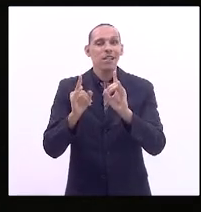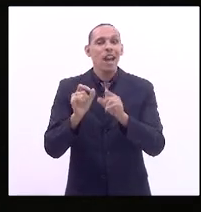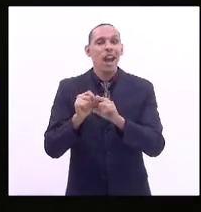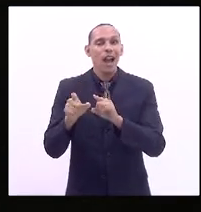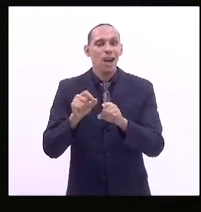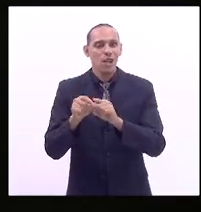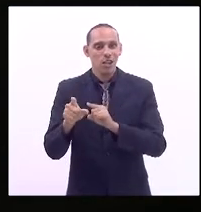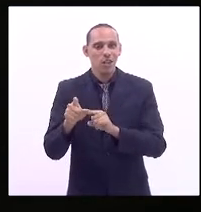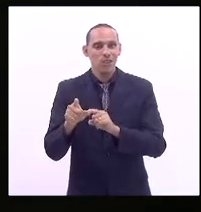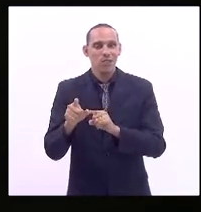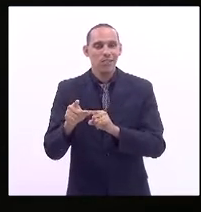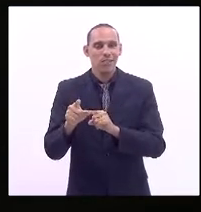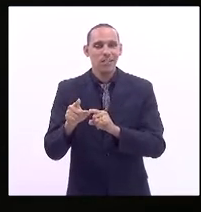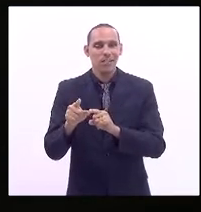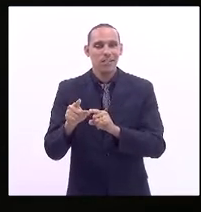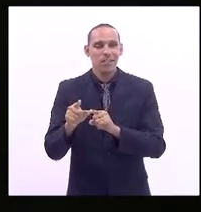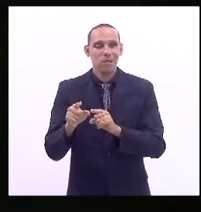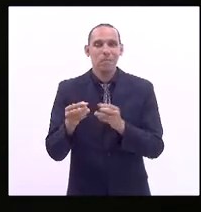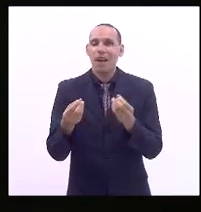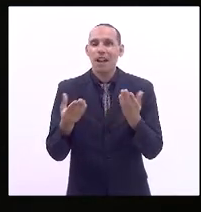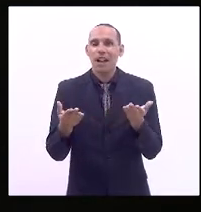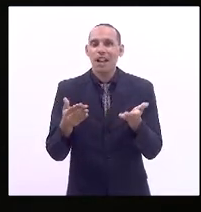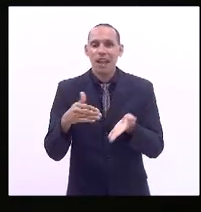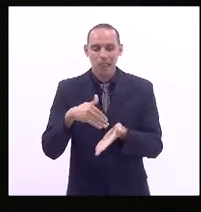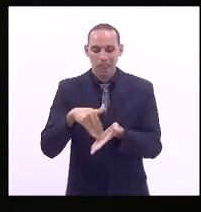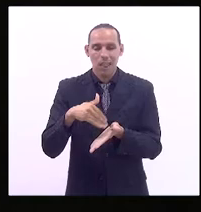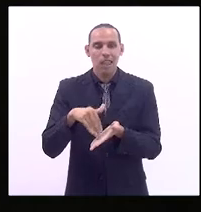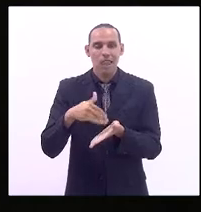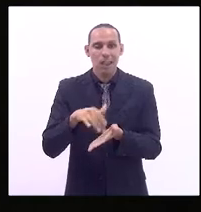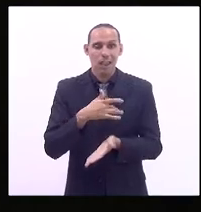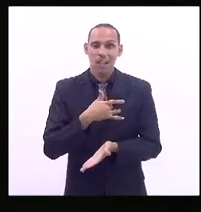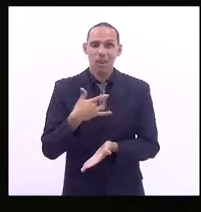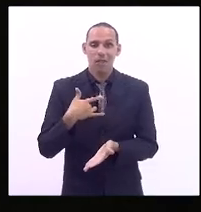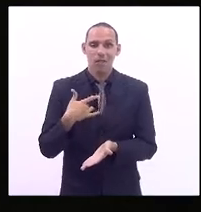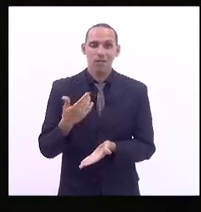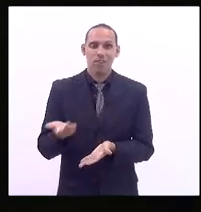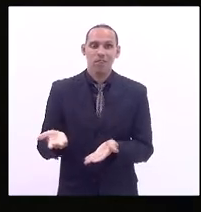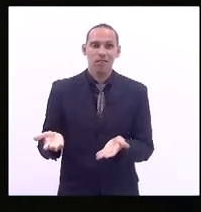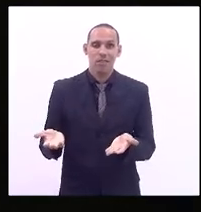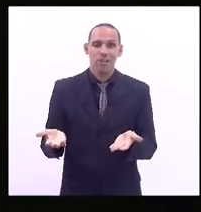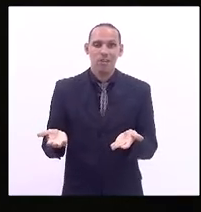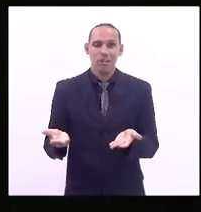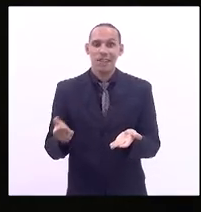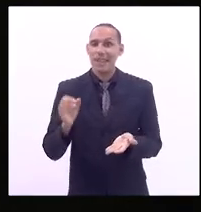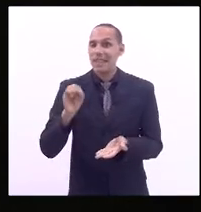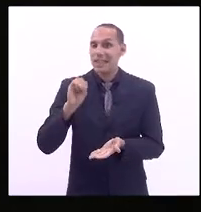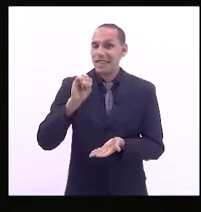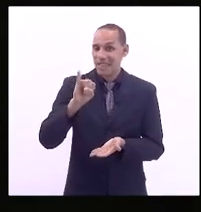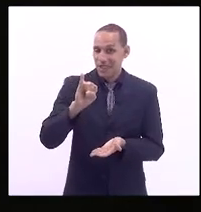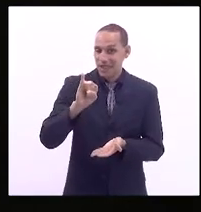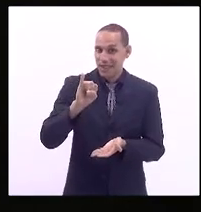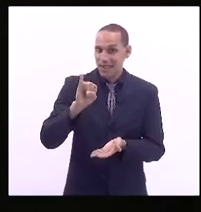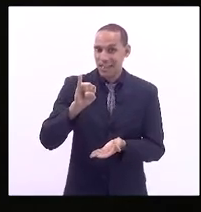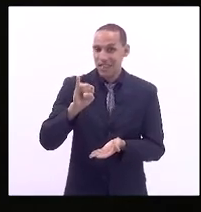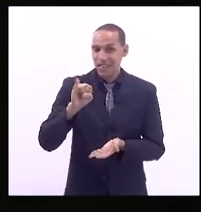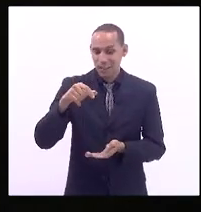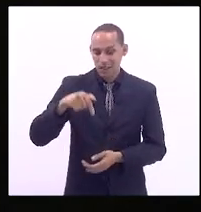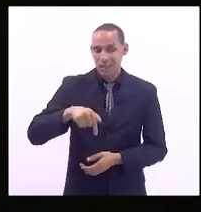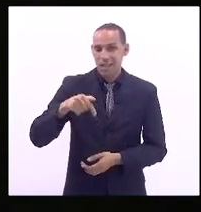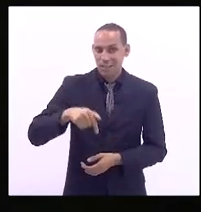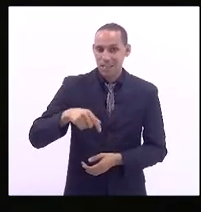alugado para para Secretaria de Saúde e se né O